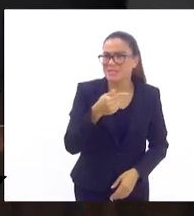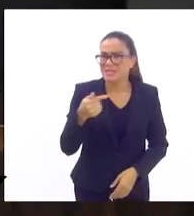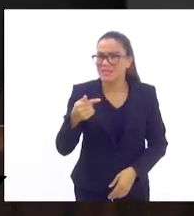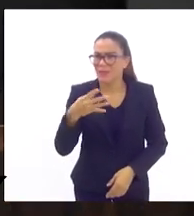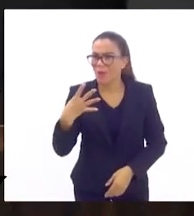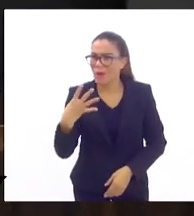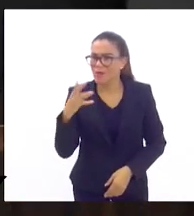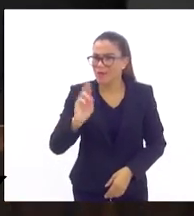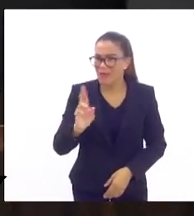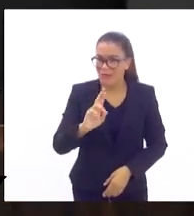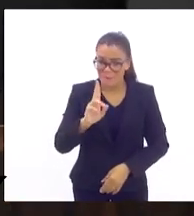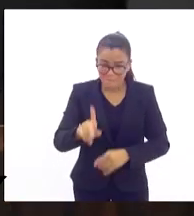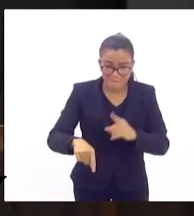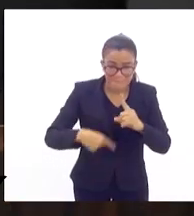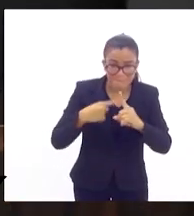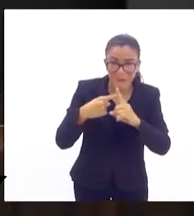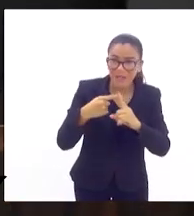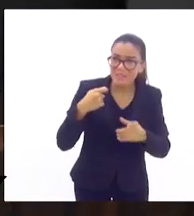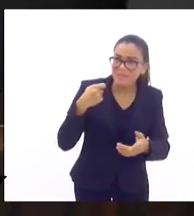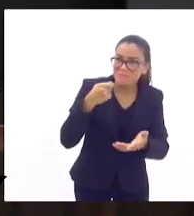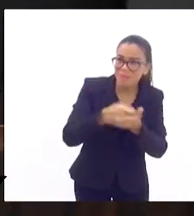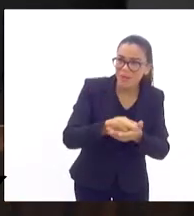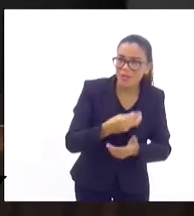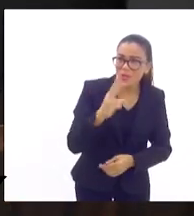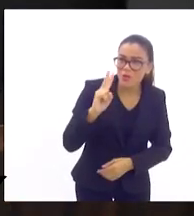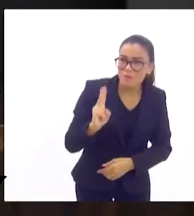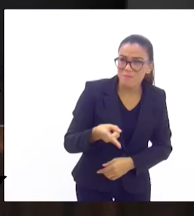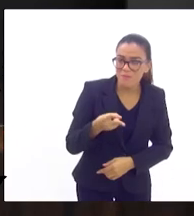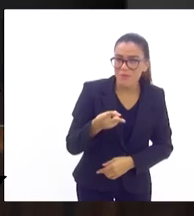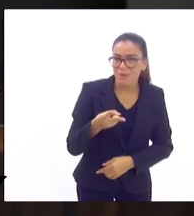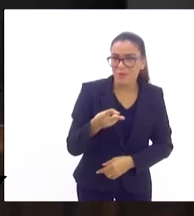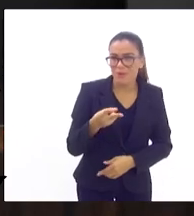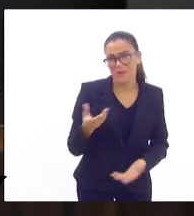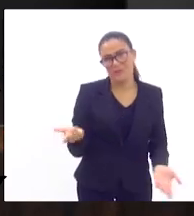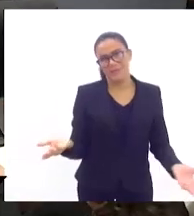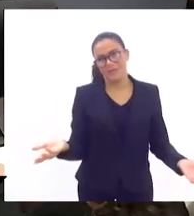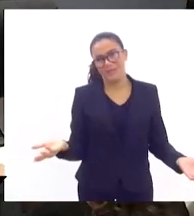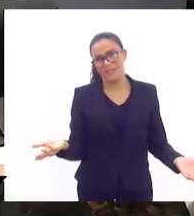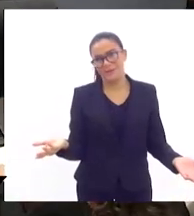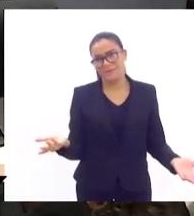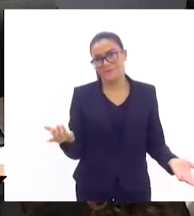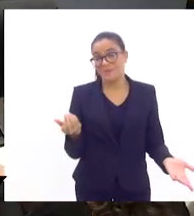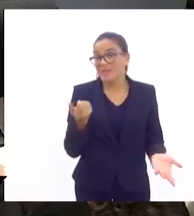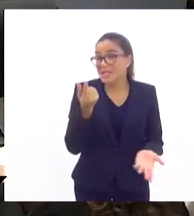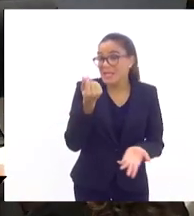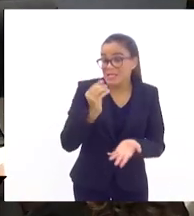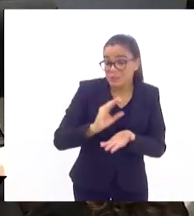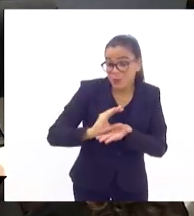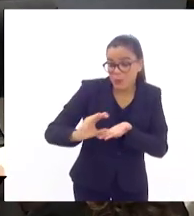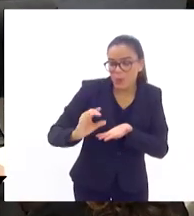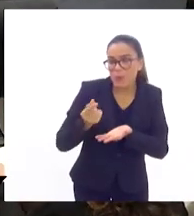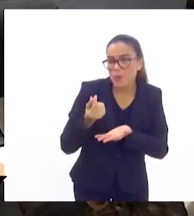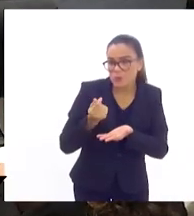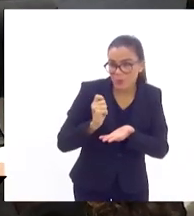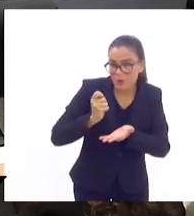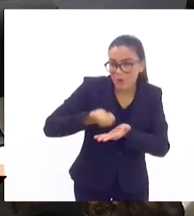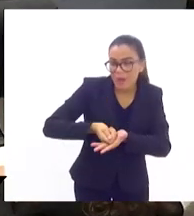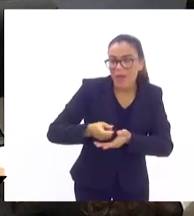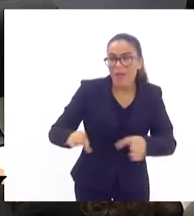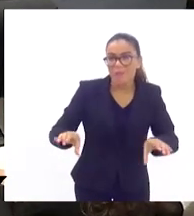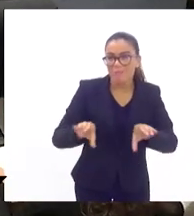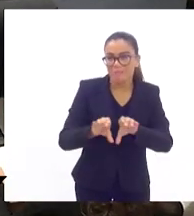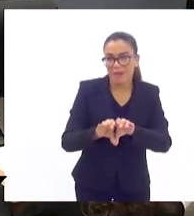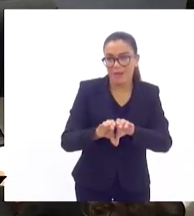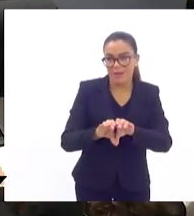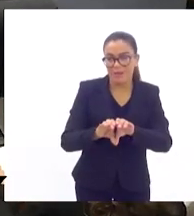esgoto. Aí tem que pagar mais R$2.000 para fazer o procedimento. Esse custo é para fazer a ligação, deputado, não para a